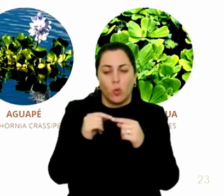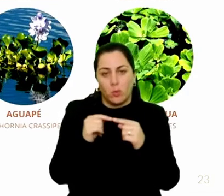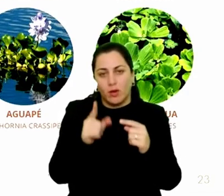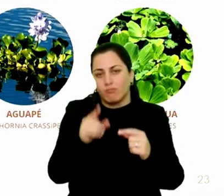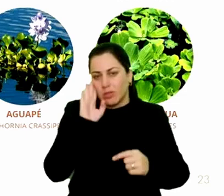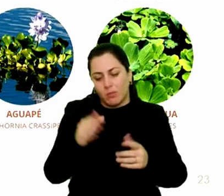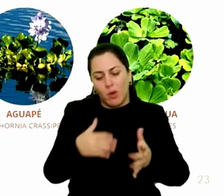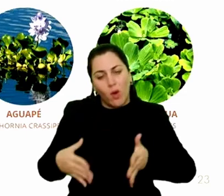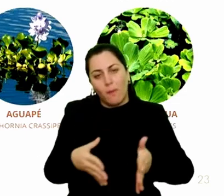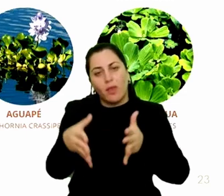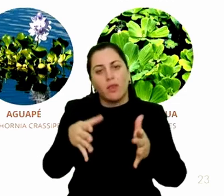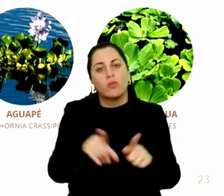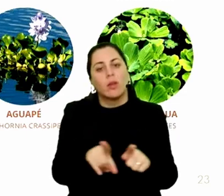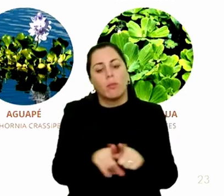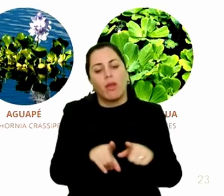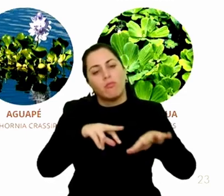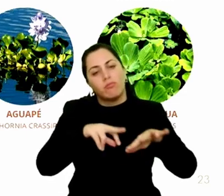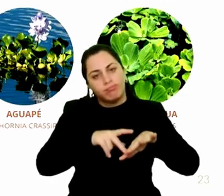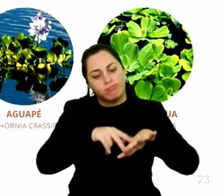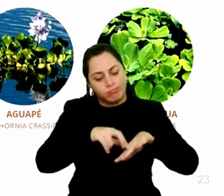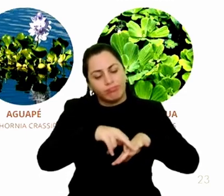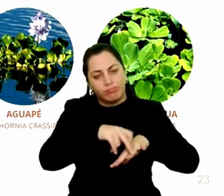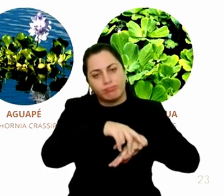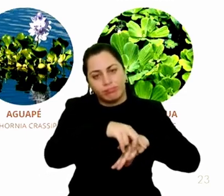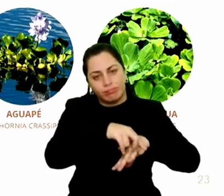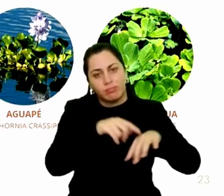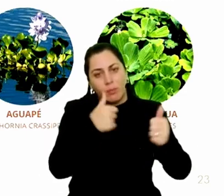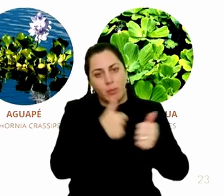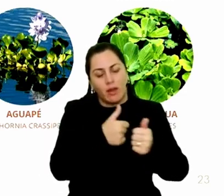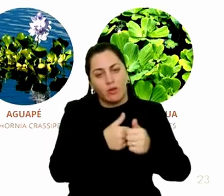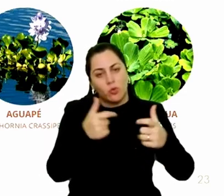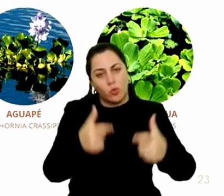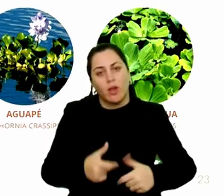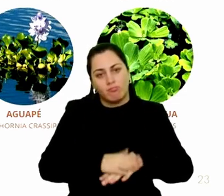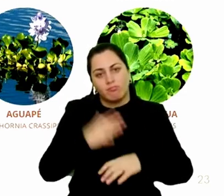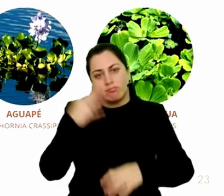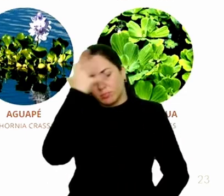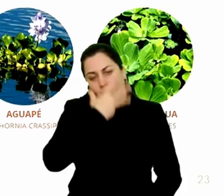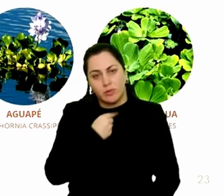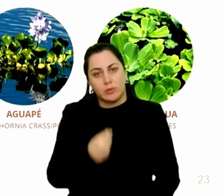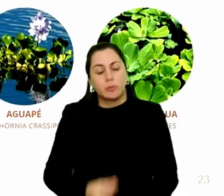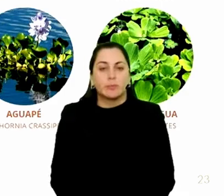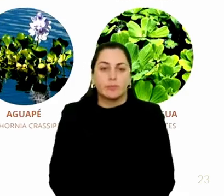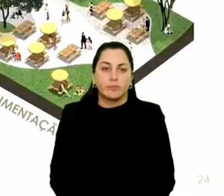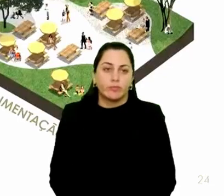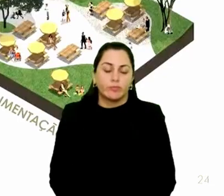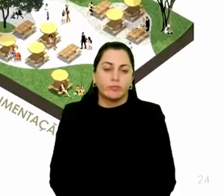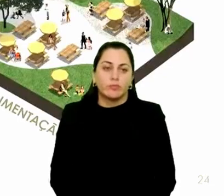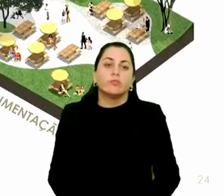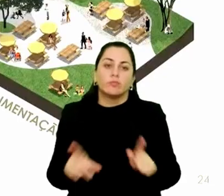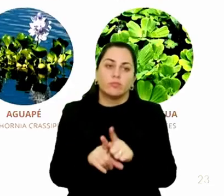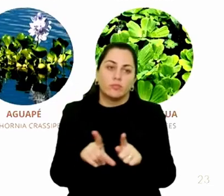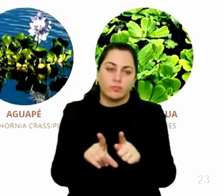principal, que vem acompanhando a escadaria e fazendo mais esse embelezamento do percurso, né? Além